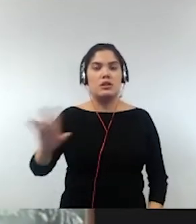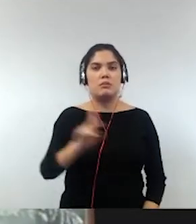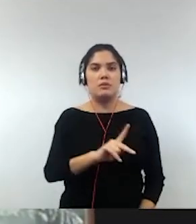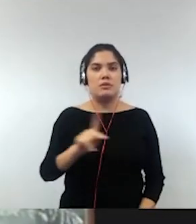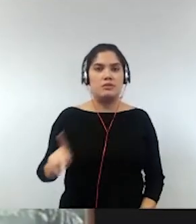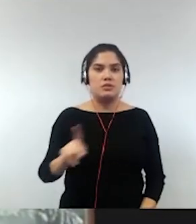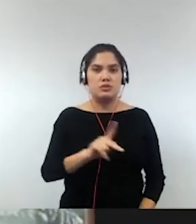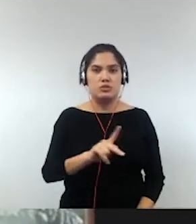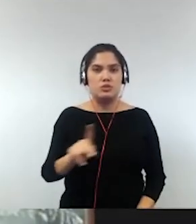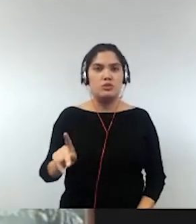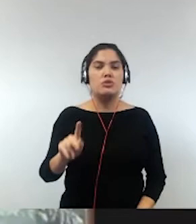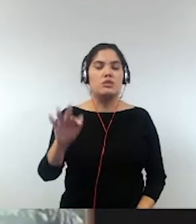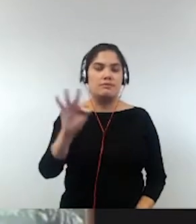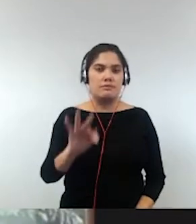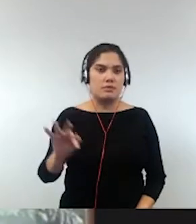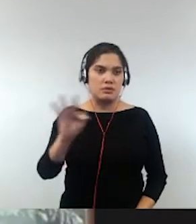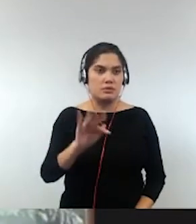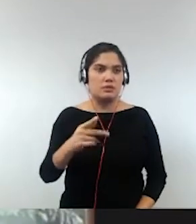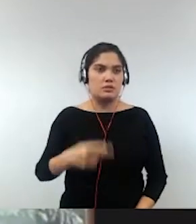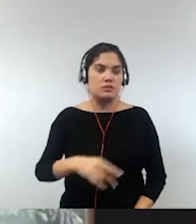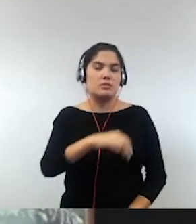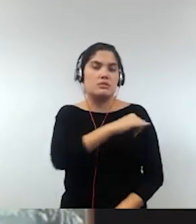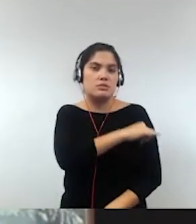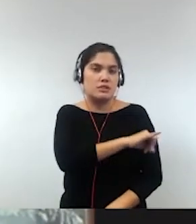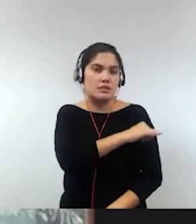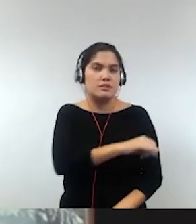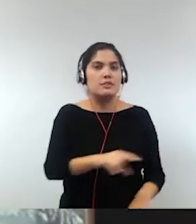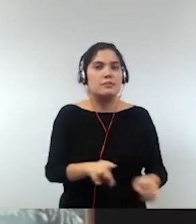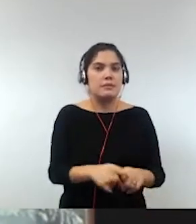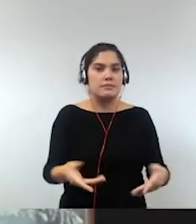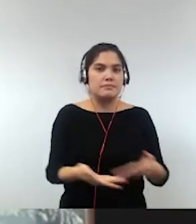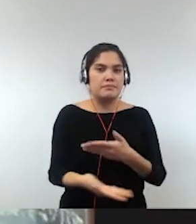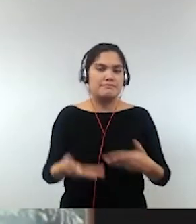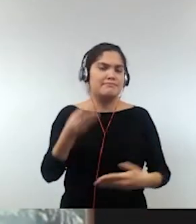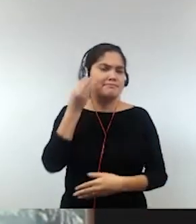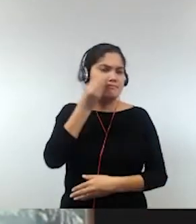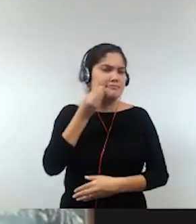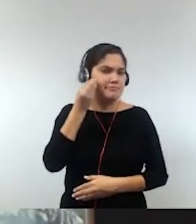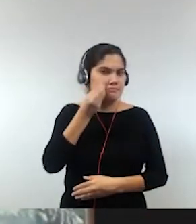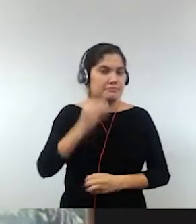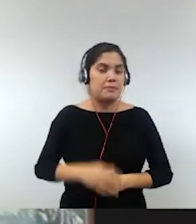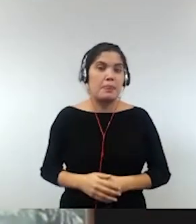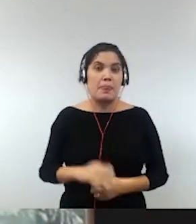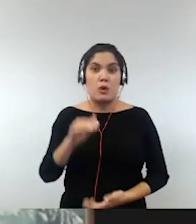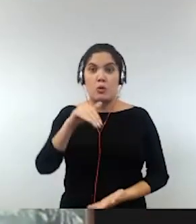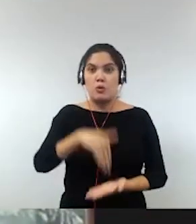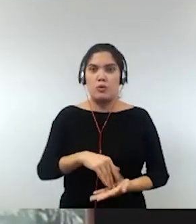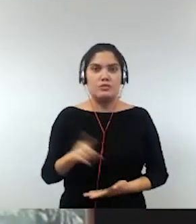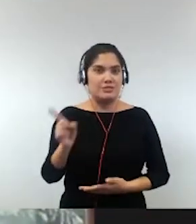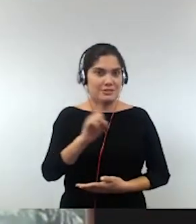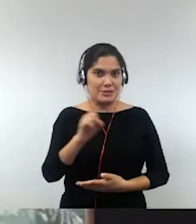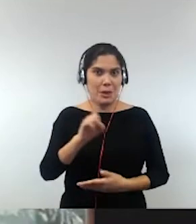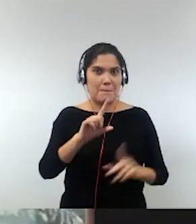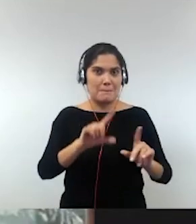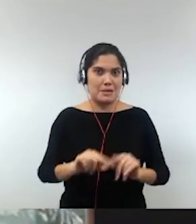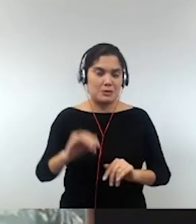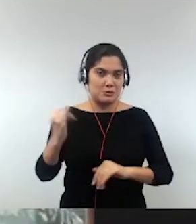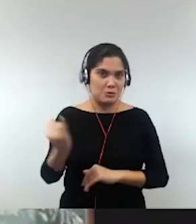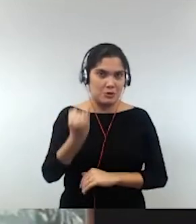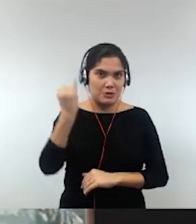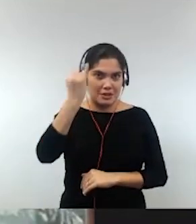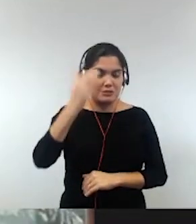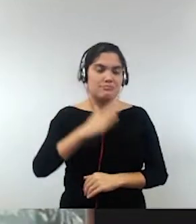Universidade Cândido Mendes, aqui no Rio de Janeiro, e mediadora experiente. E, por último, mas não menos relevante, minha